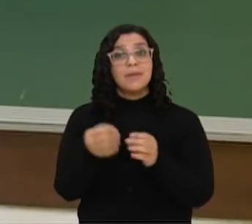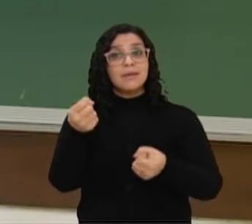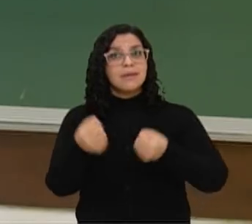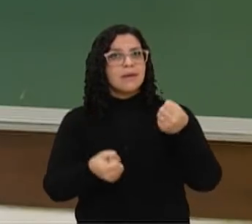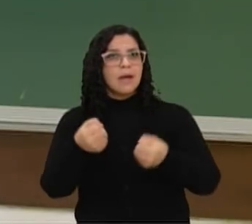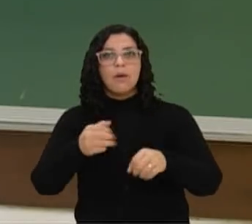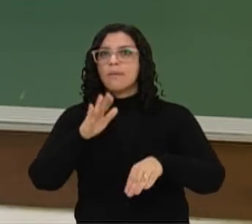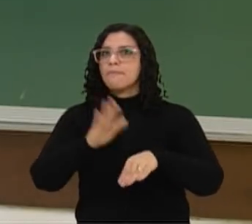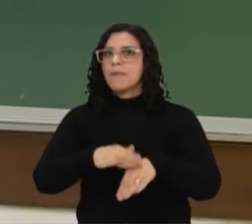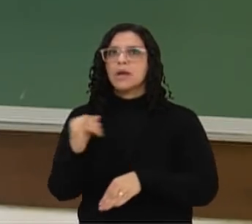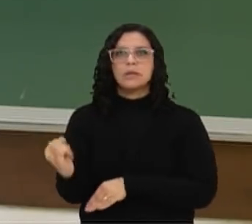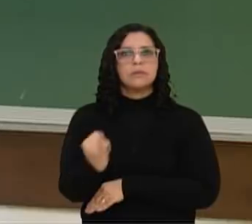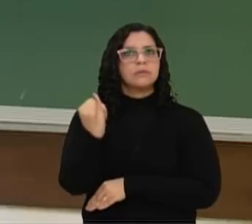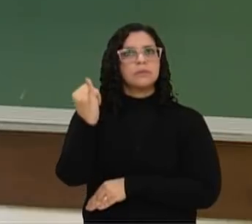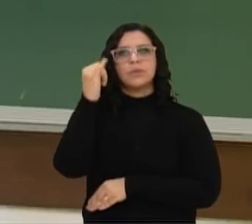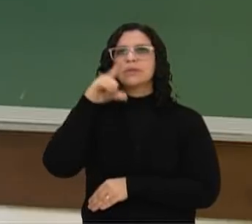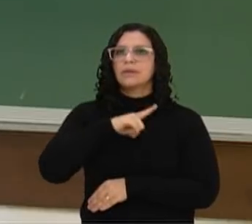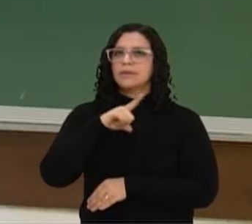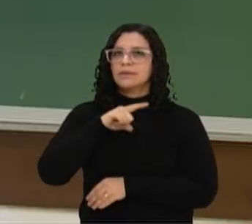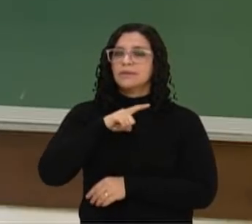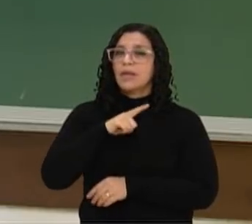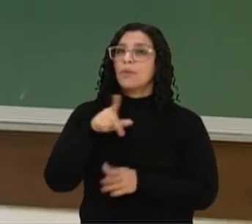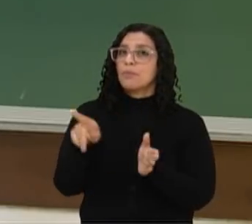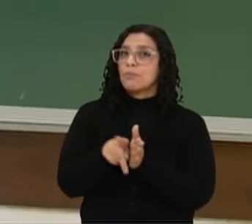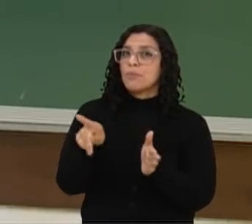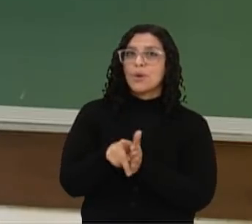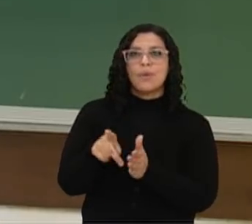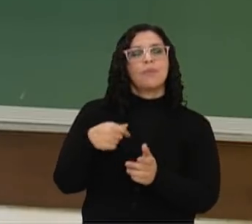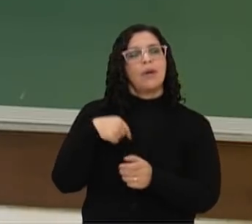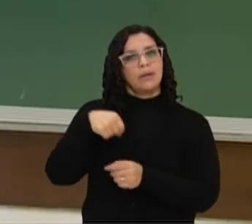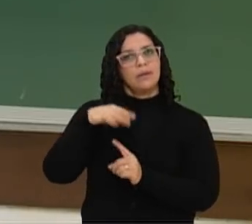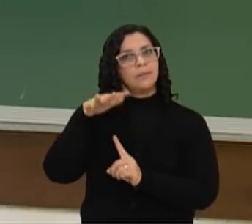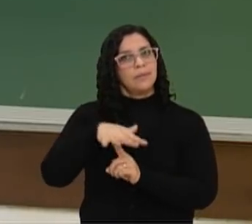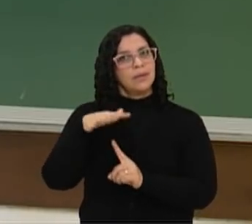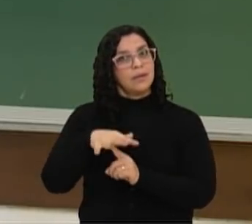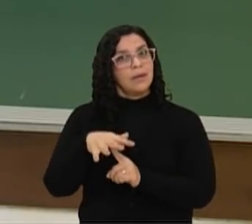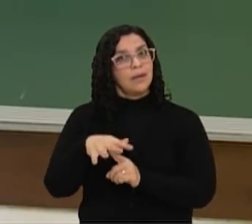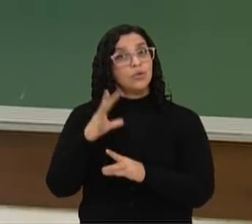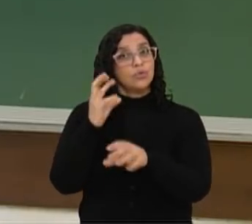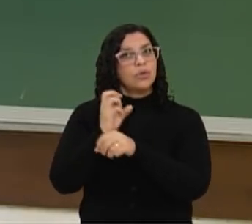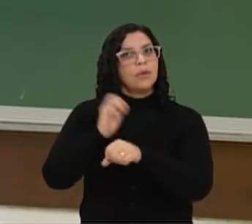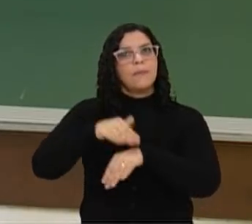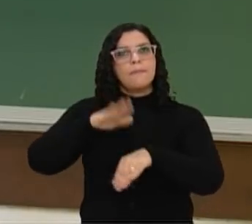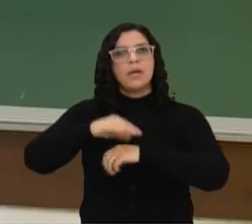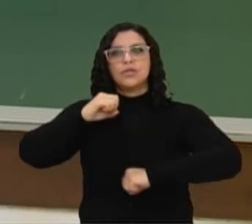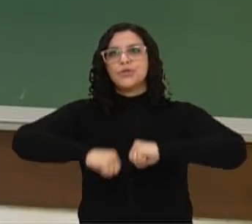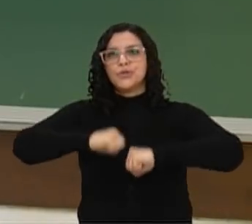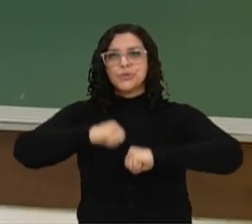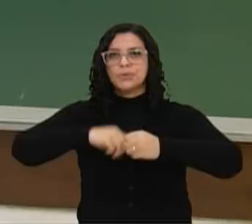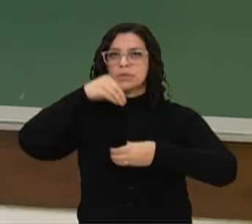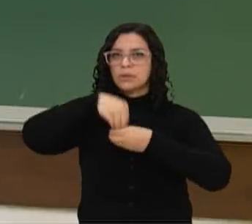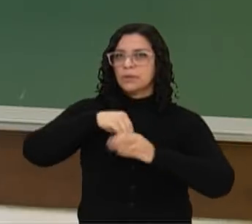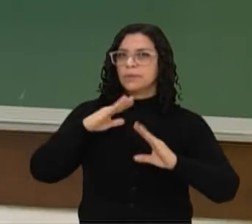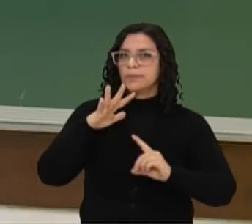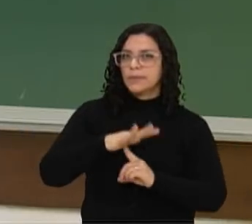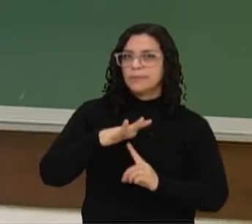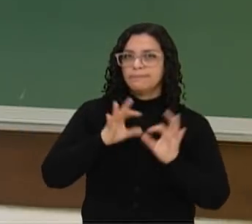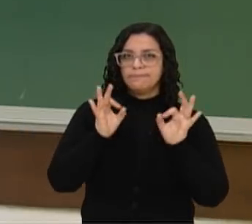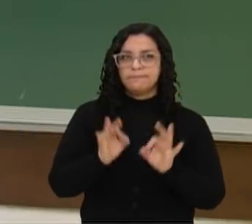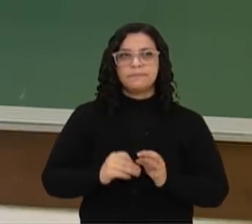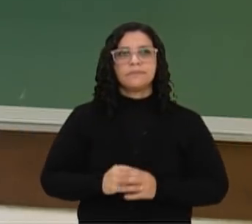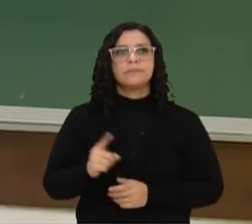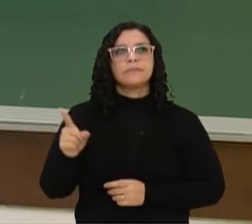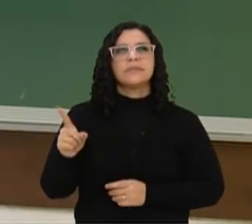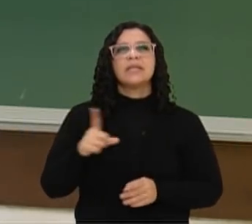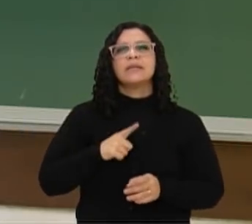anteriores, são as que participam em maior quantidade ali na indústria paranaense, certo? E